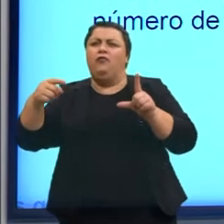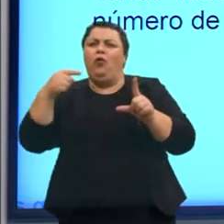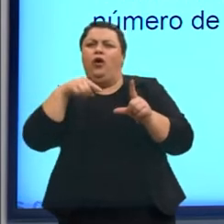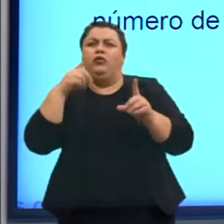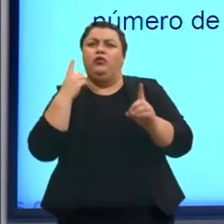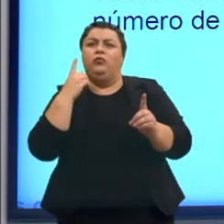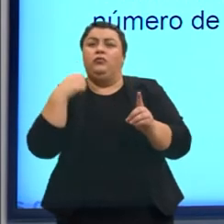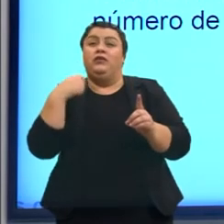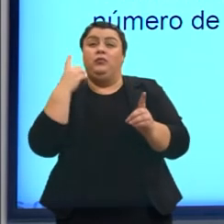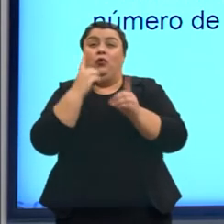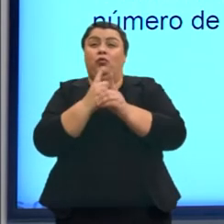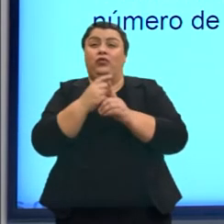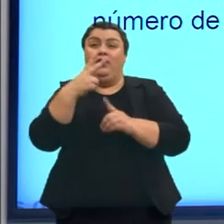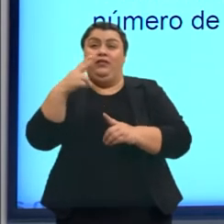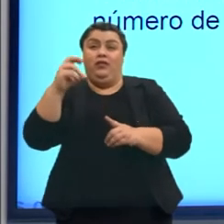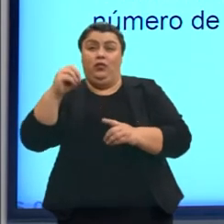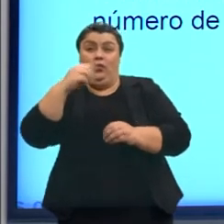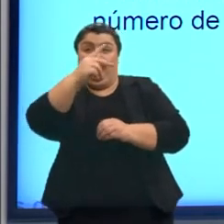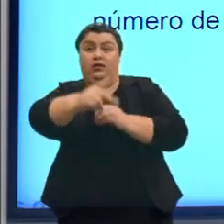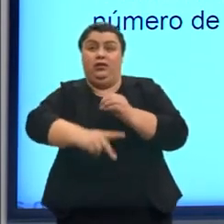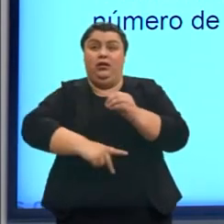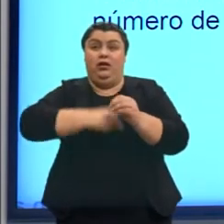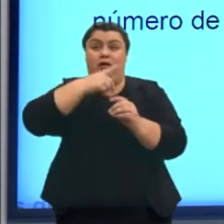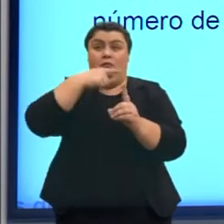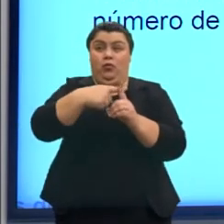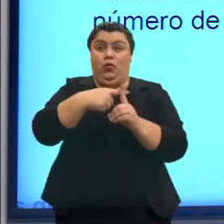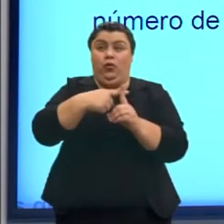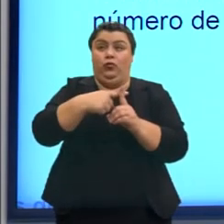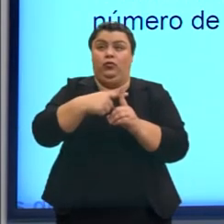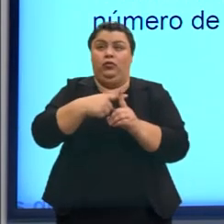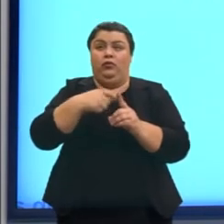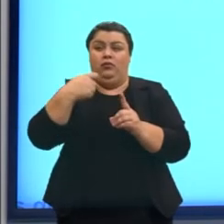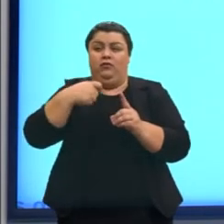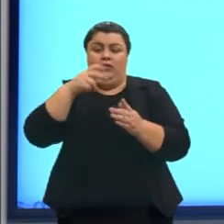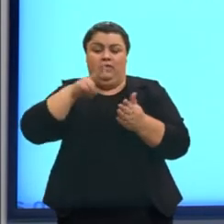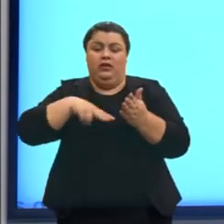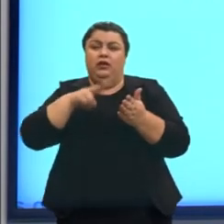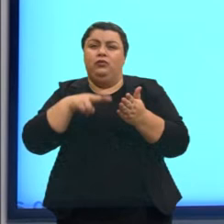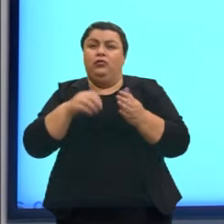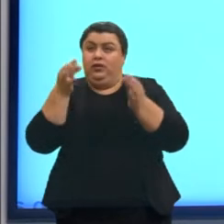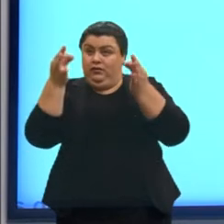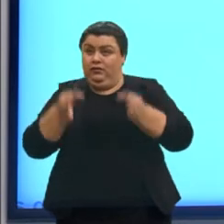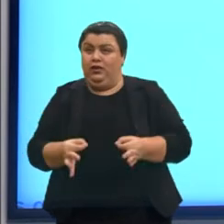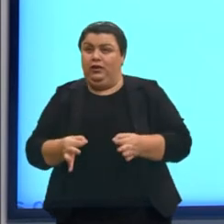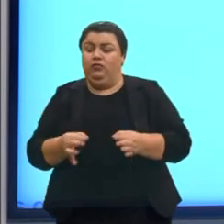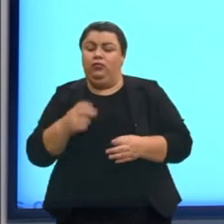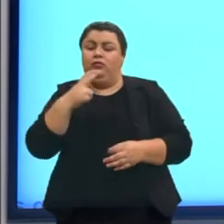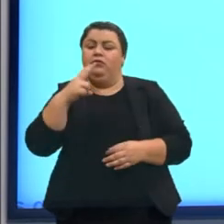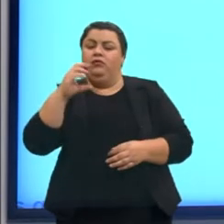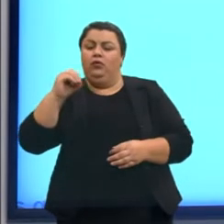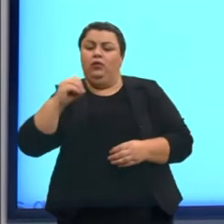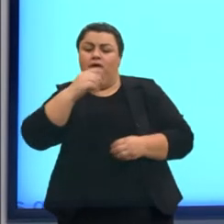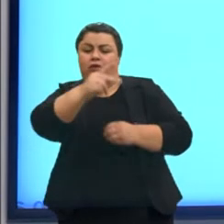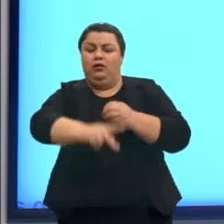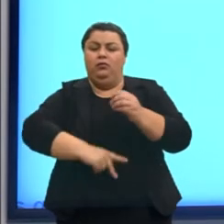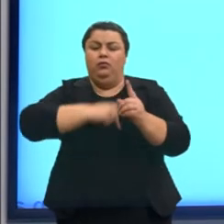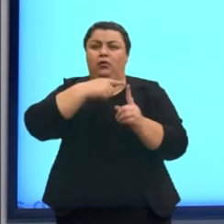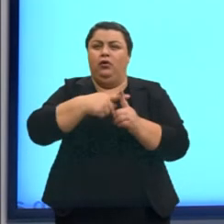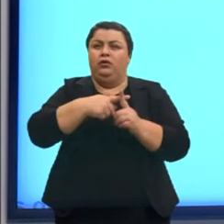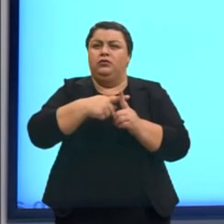5050 prótons né aqui é o dado relevante para a gente fazer a leitura certo 50 prótons